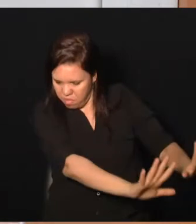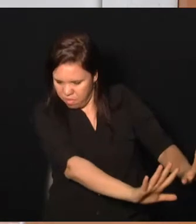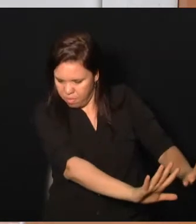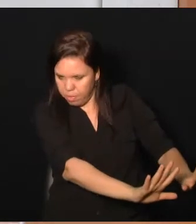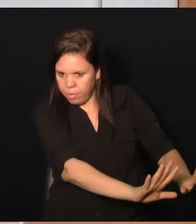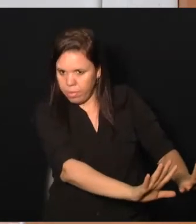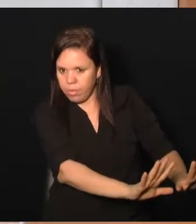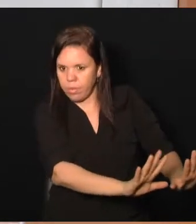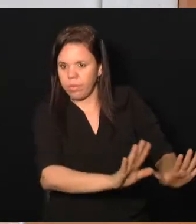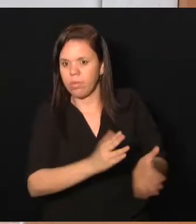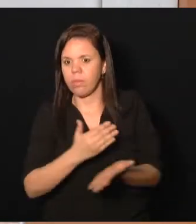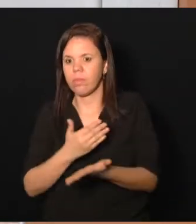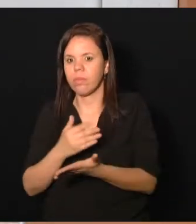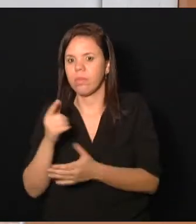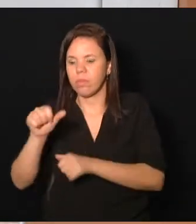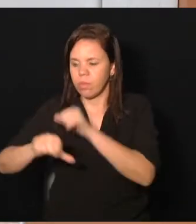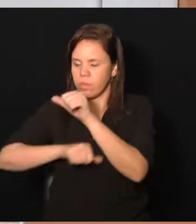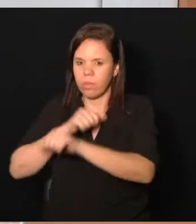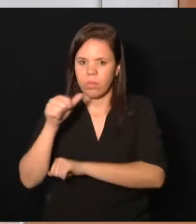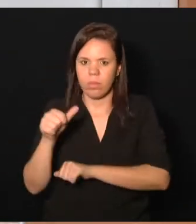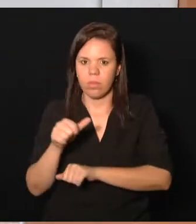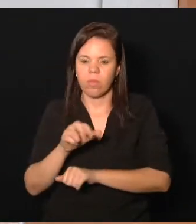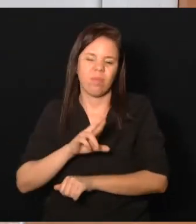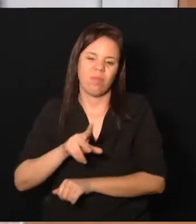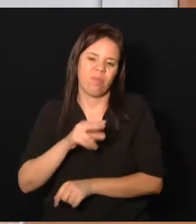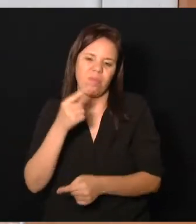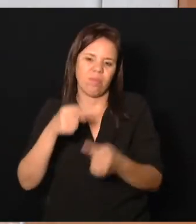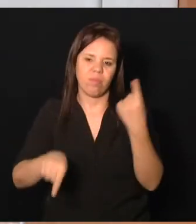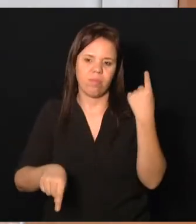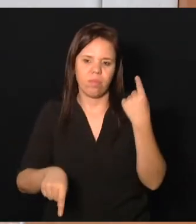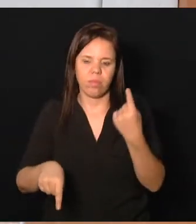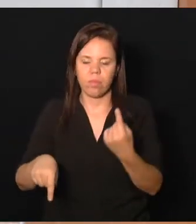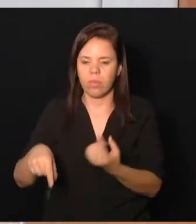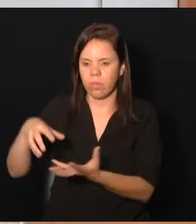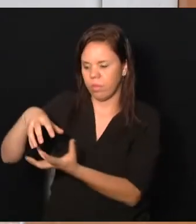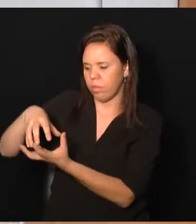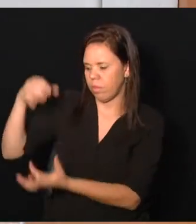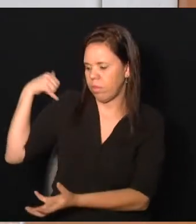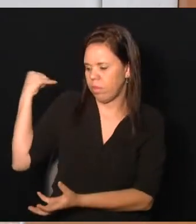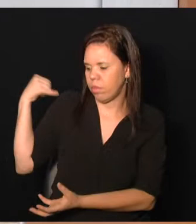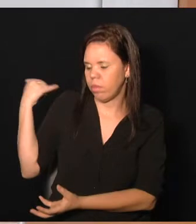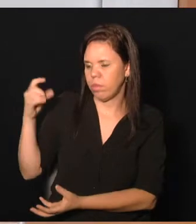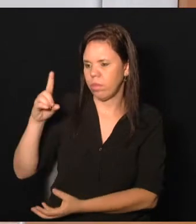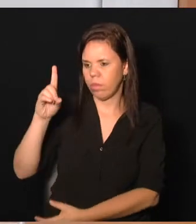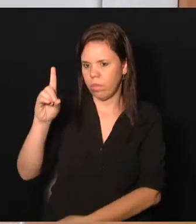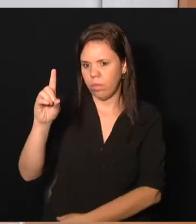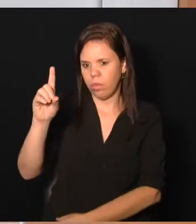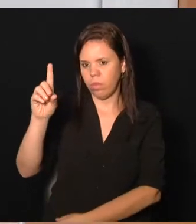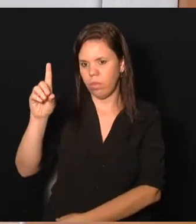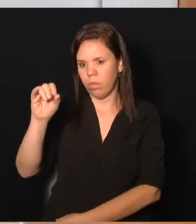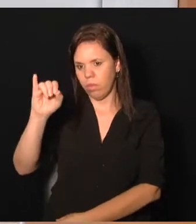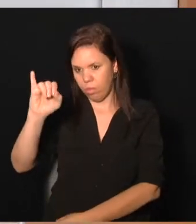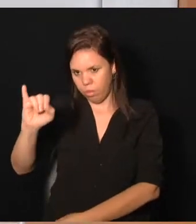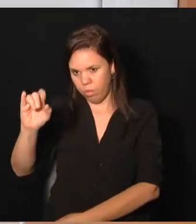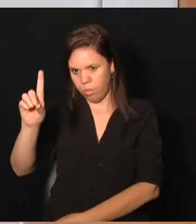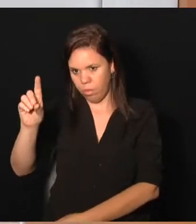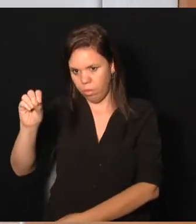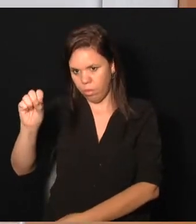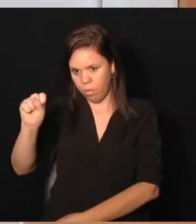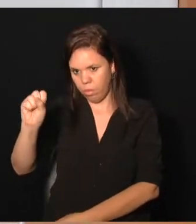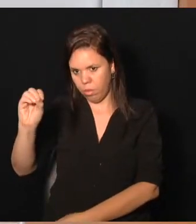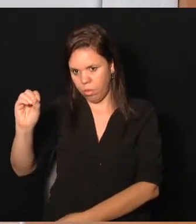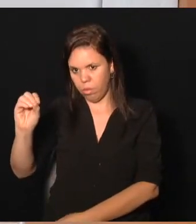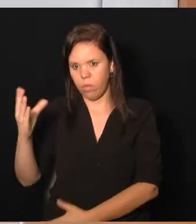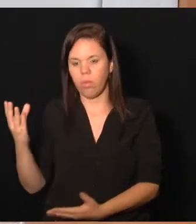Velho, esse termo é impertinente. Idoso, que é uma pessoa, e entender o processo de